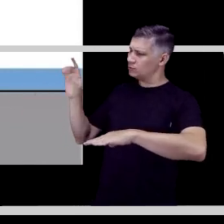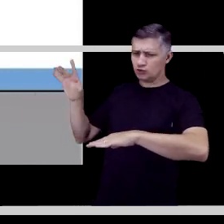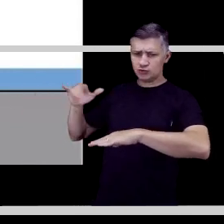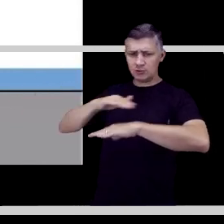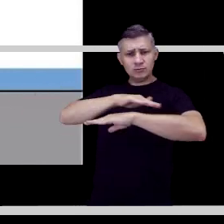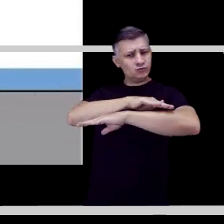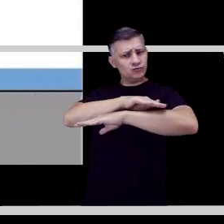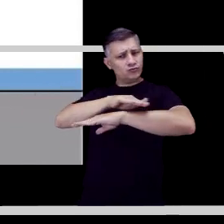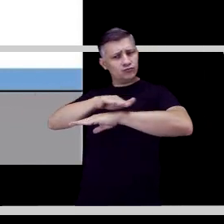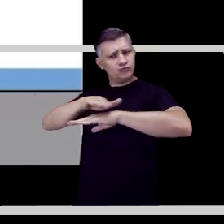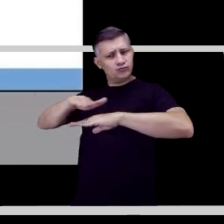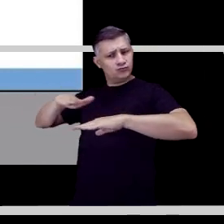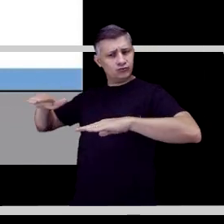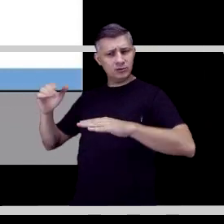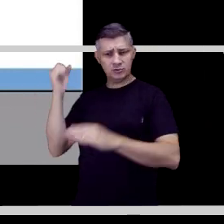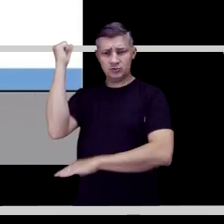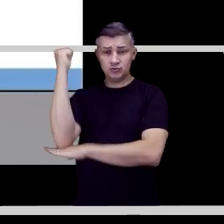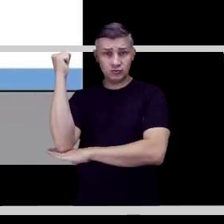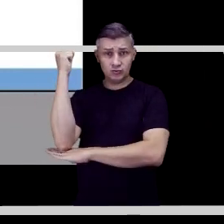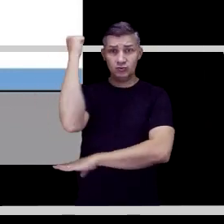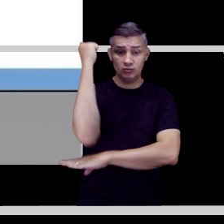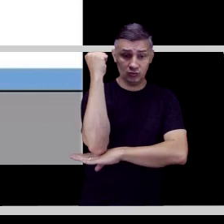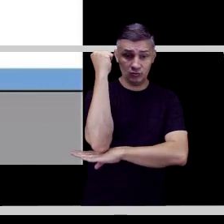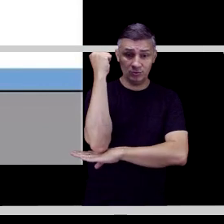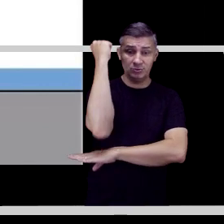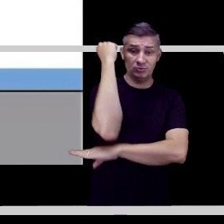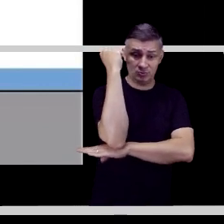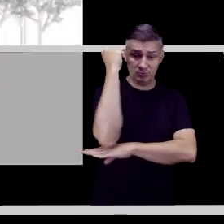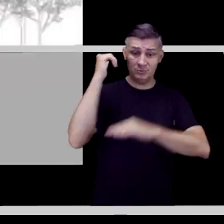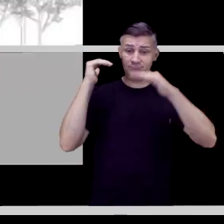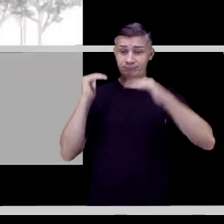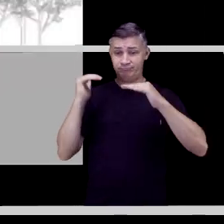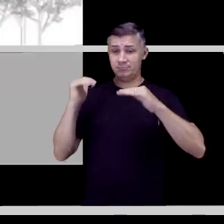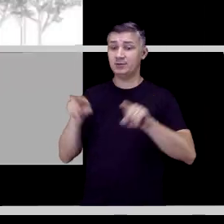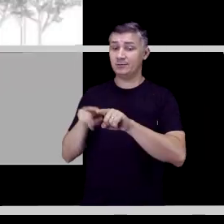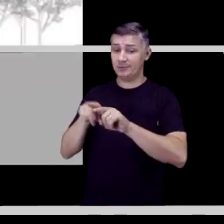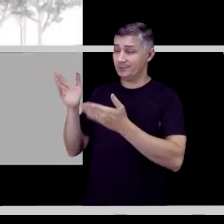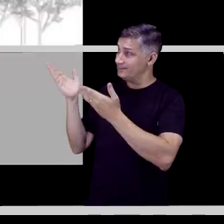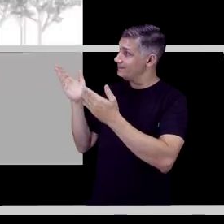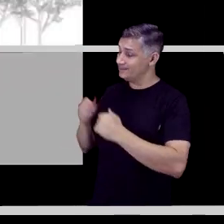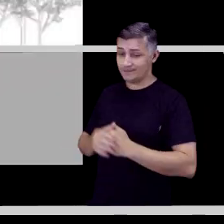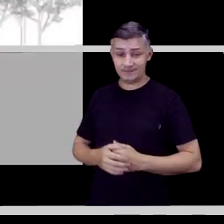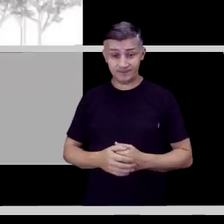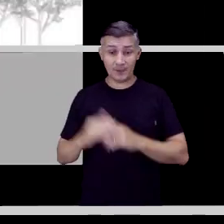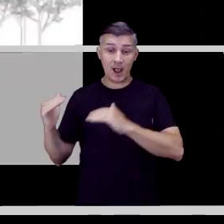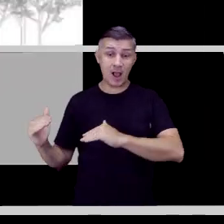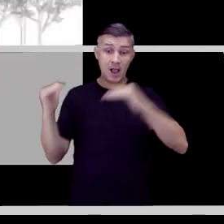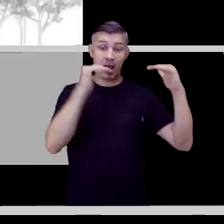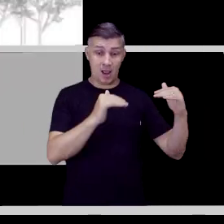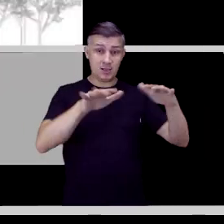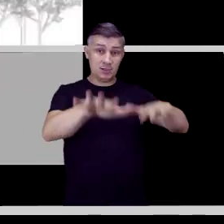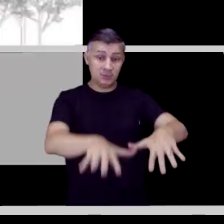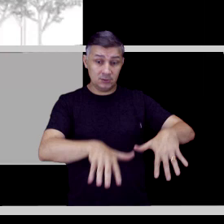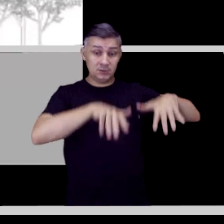longe é simplesmente essa lâmina, né, da viga de bode, dos brises que a conformam. Essa parte